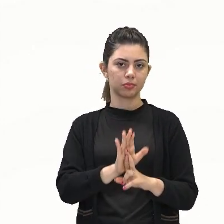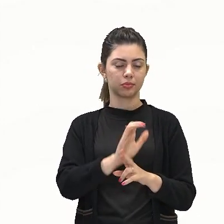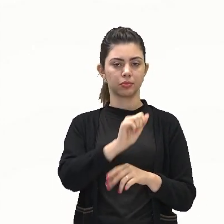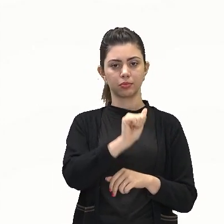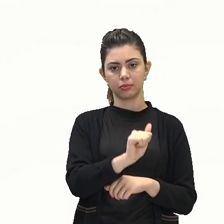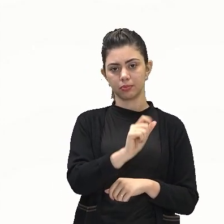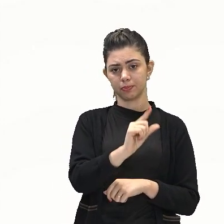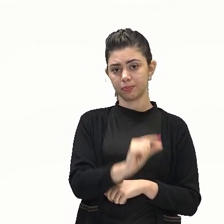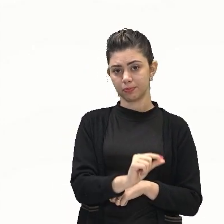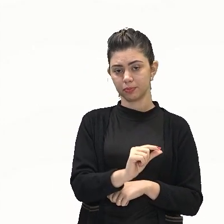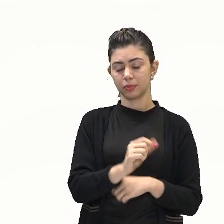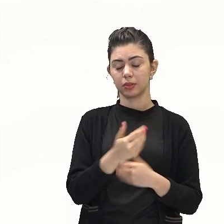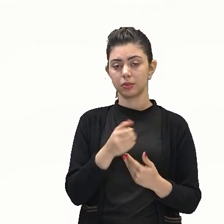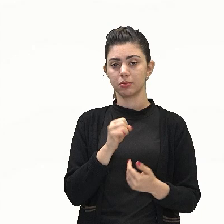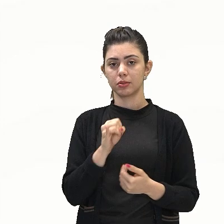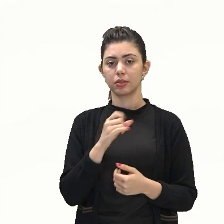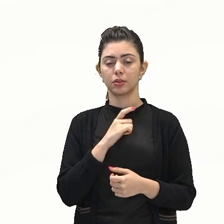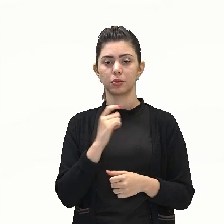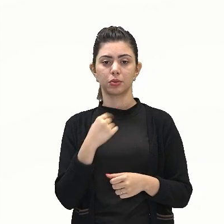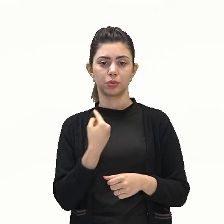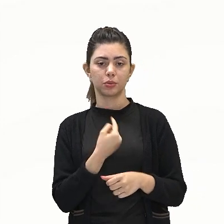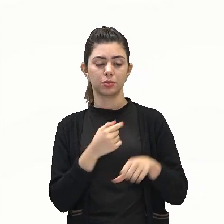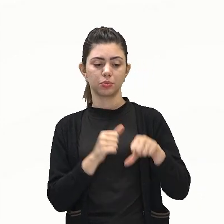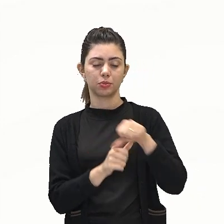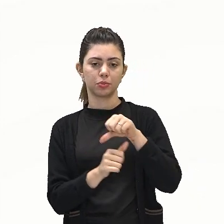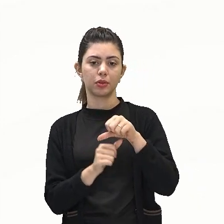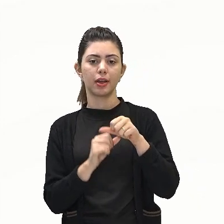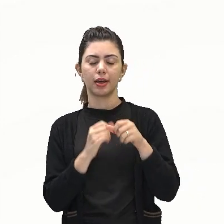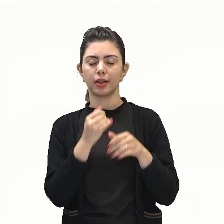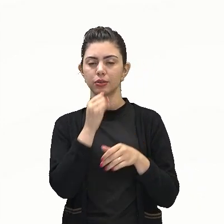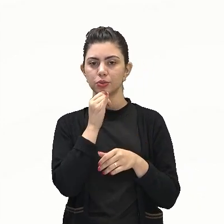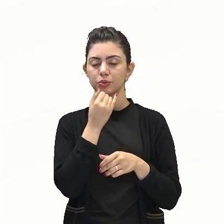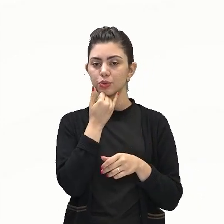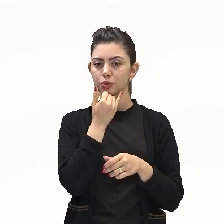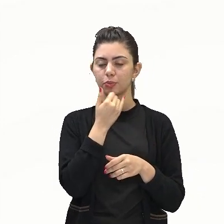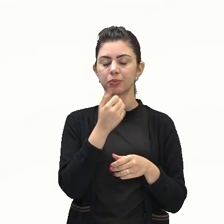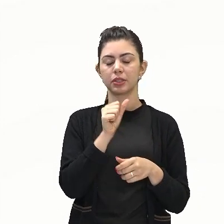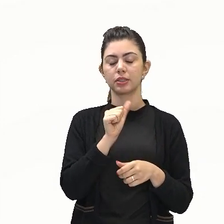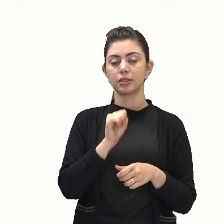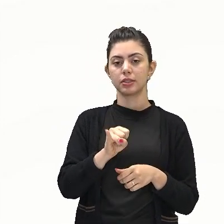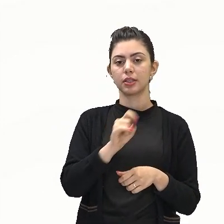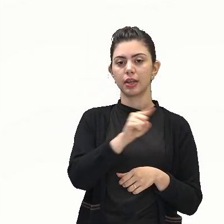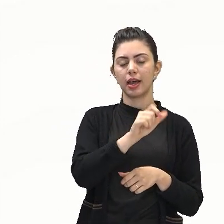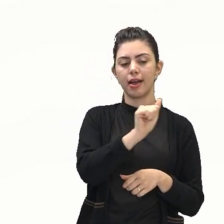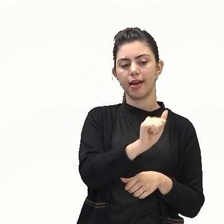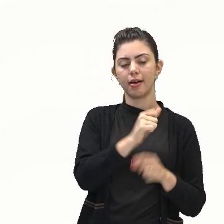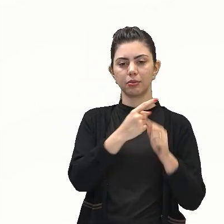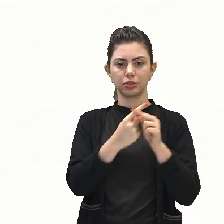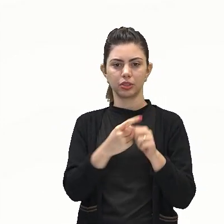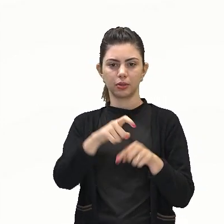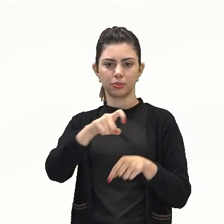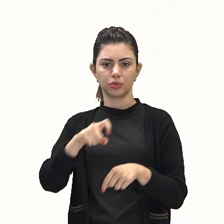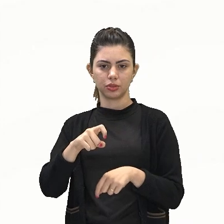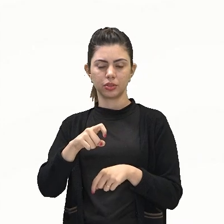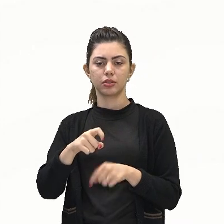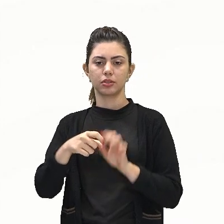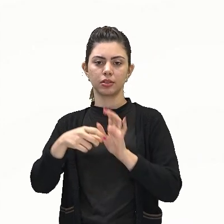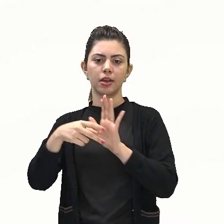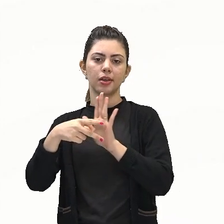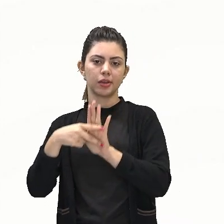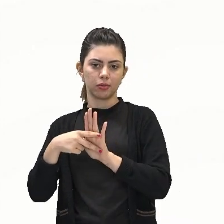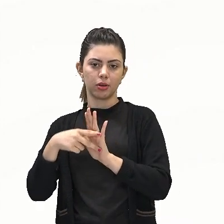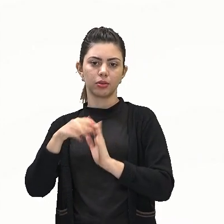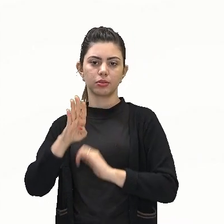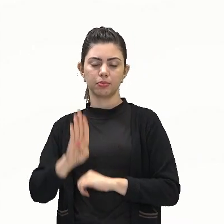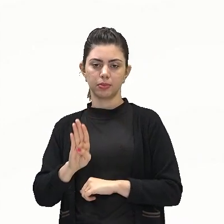minúsculo. Se a gente multiplicar ela pela minha matriz das incógnitas, né? E tendo como igualdade ali a